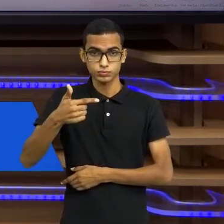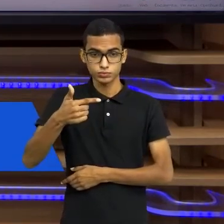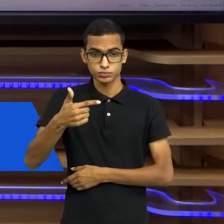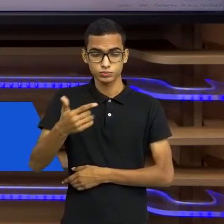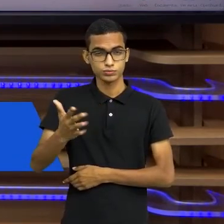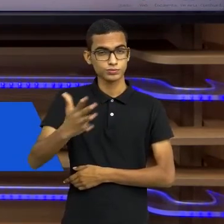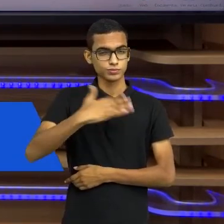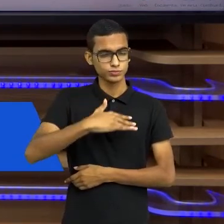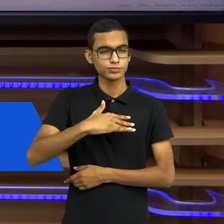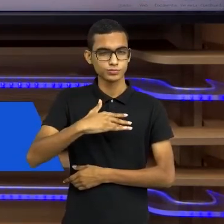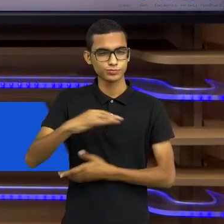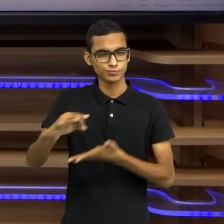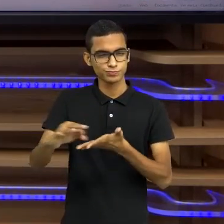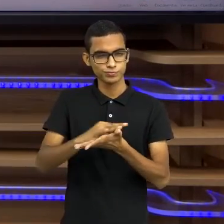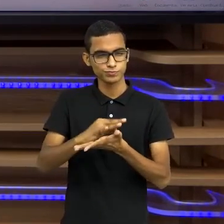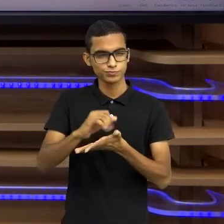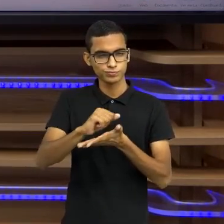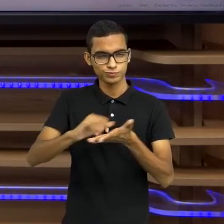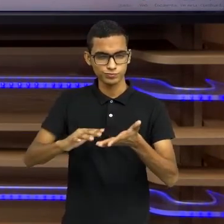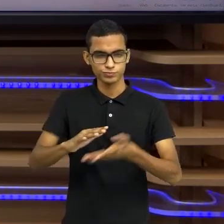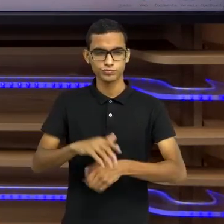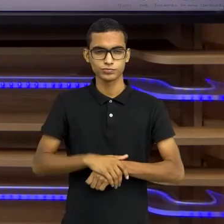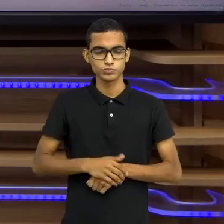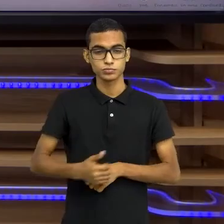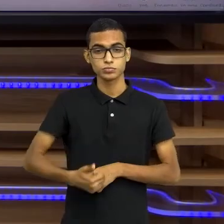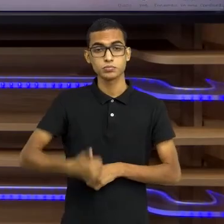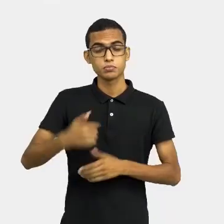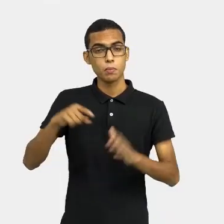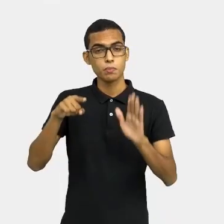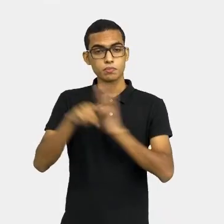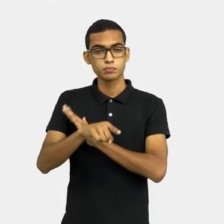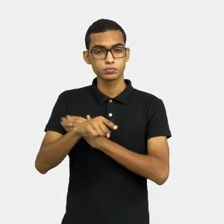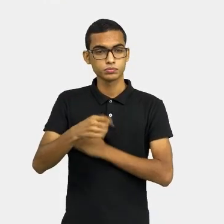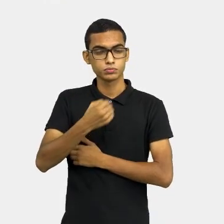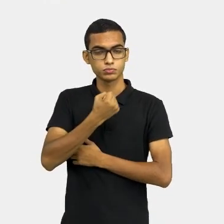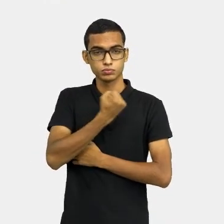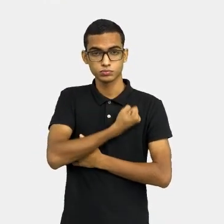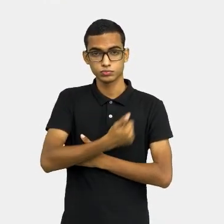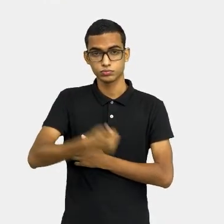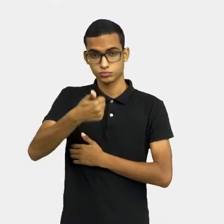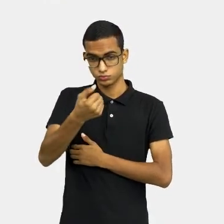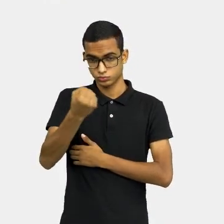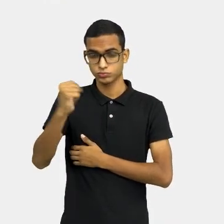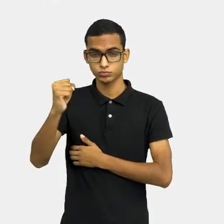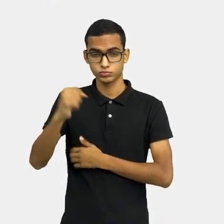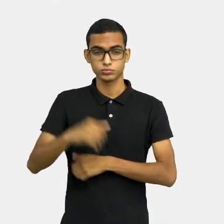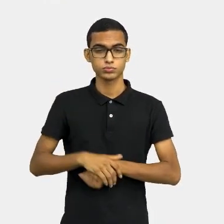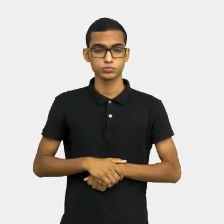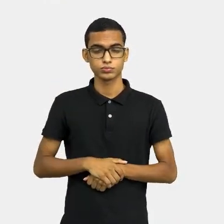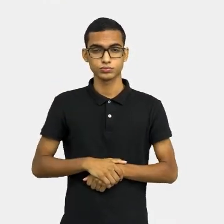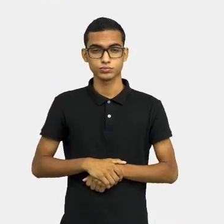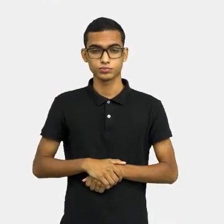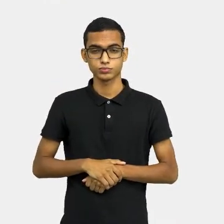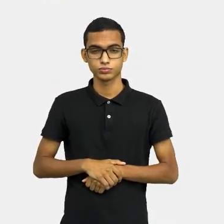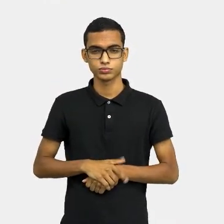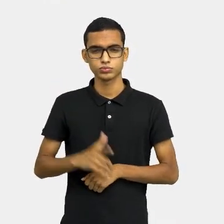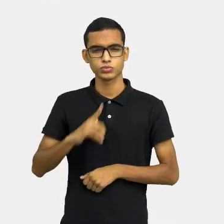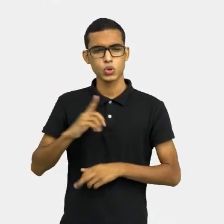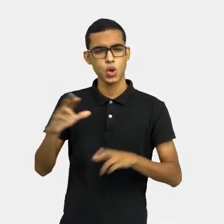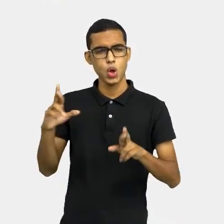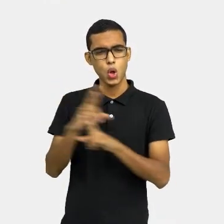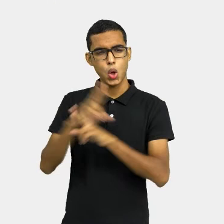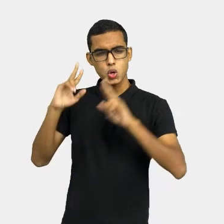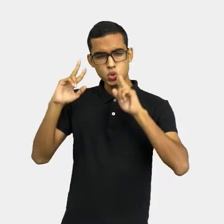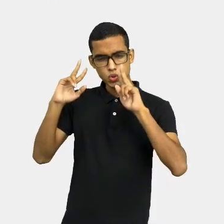lá então para a nossa correção do Exercitando. Primeira questão, questão de número 18. A